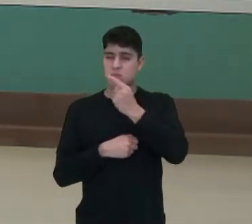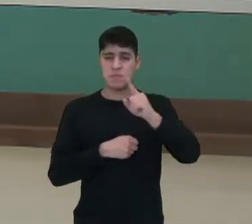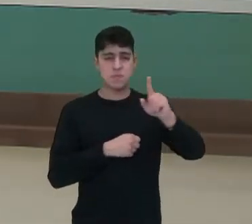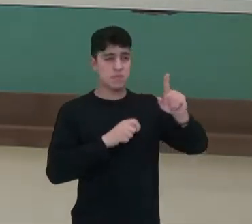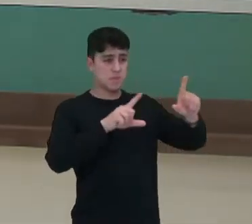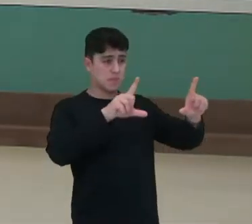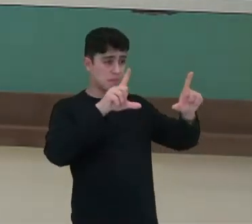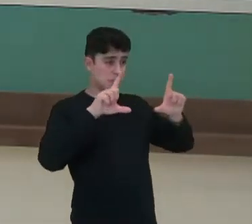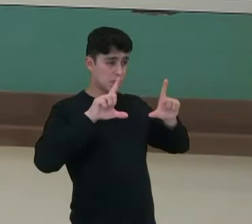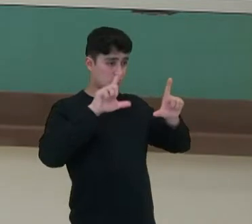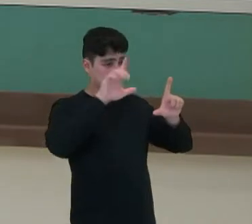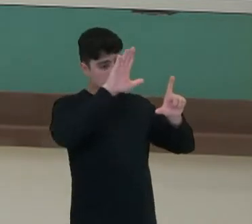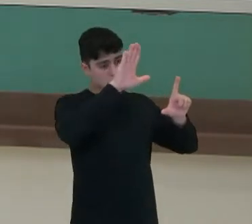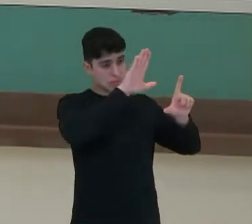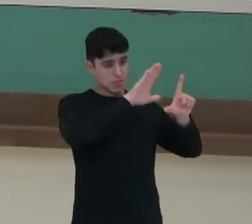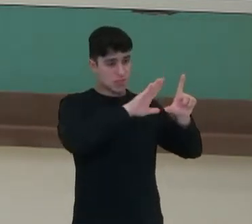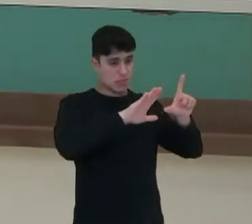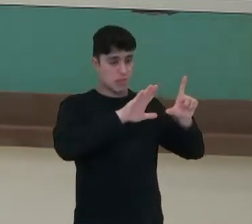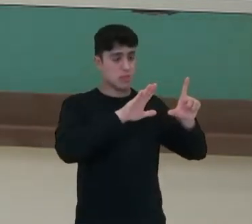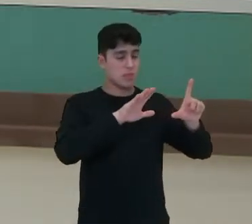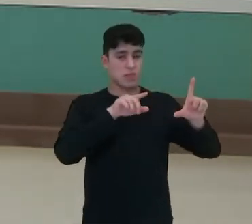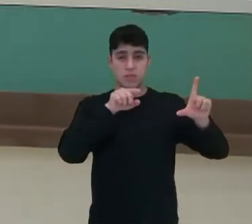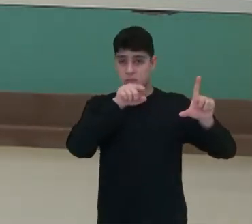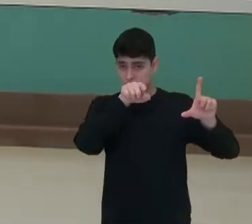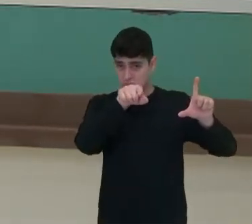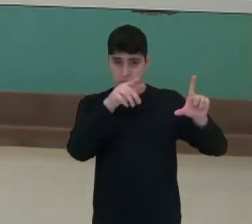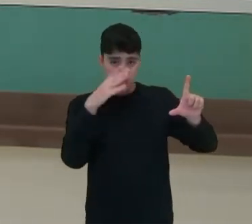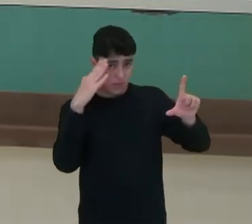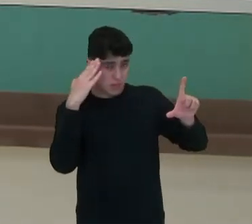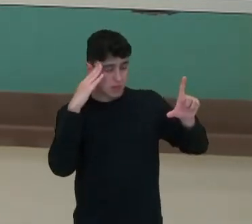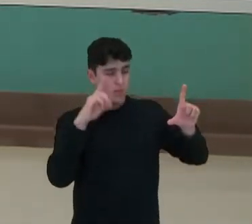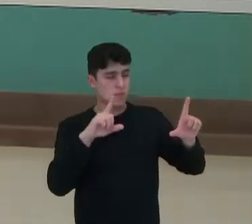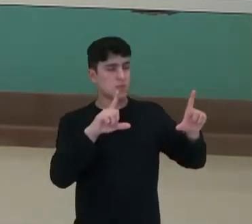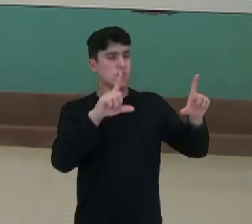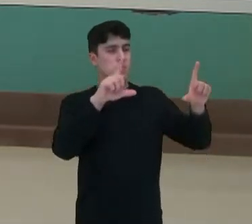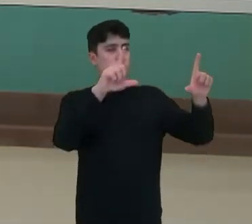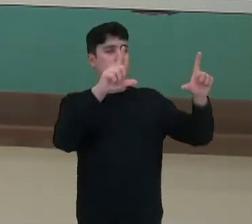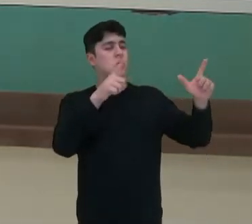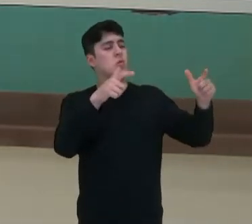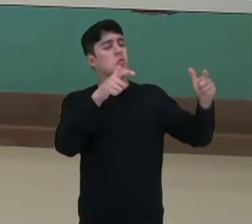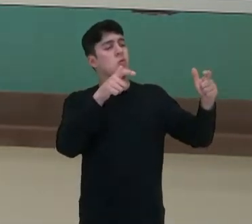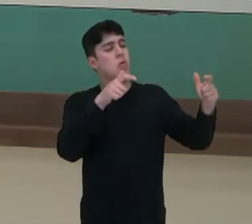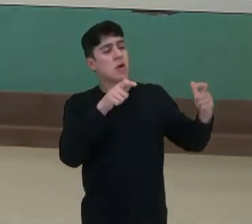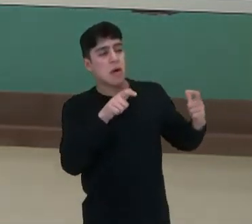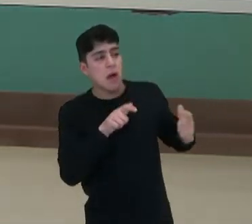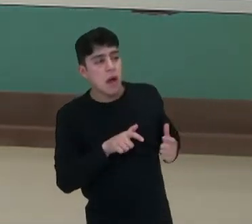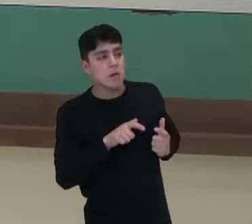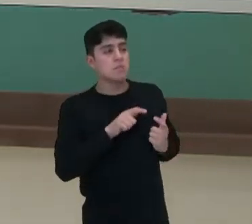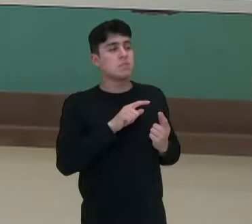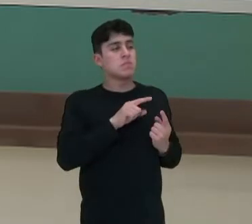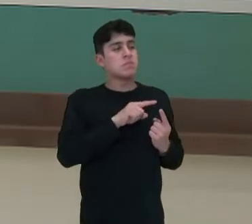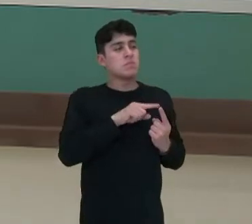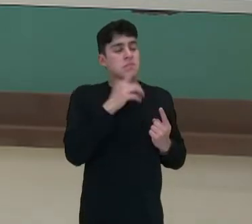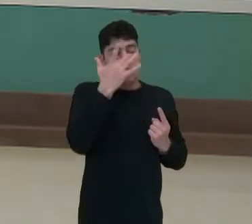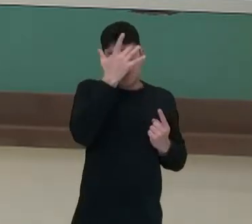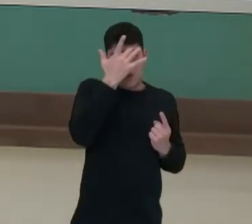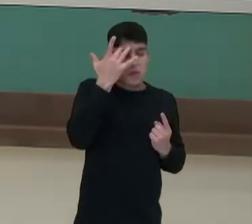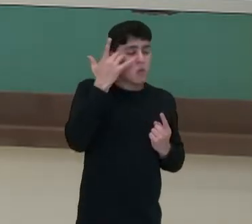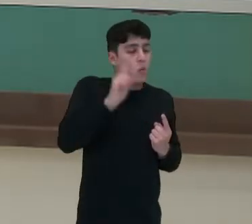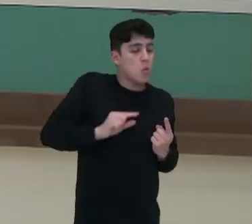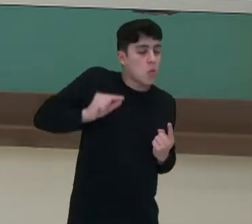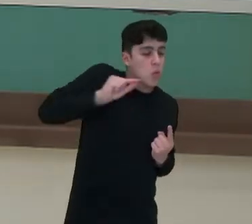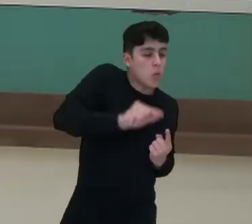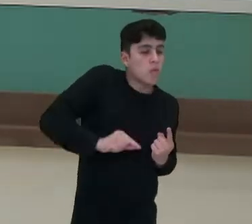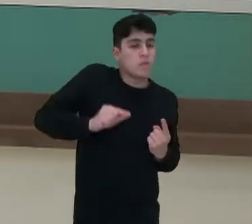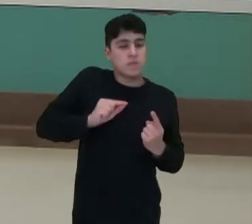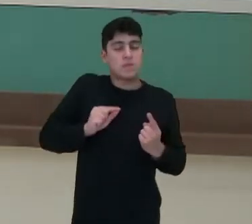Você reconhece o que está acontecendo aqui? Que lugar é esse? Que pessoas são essas? Enquanto você observa a